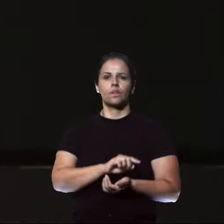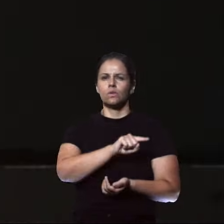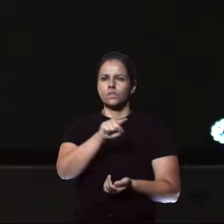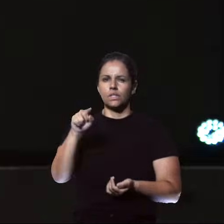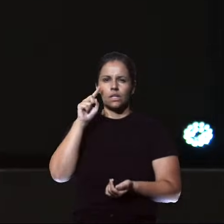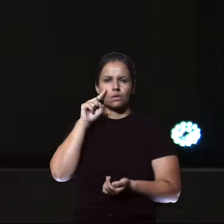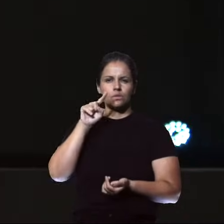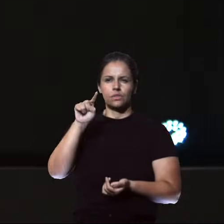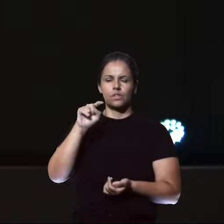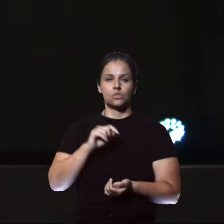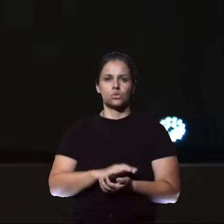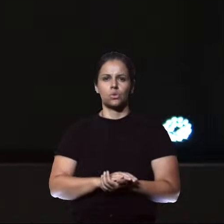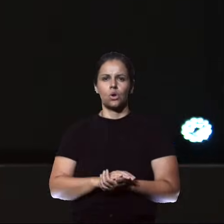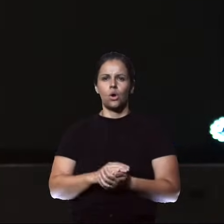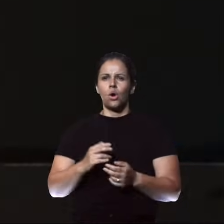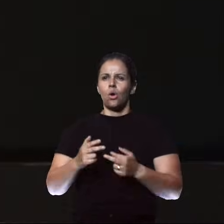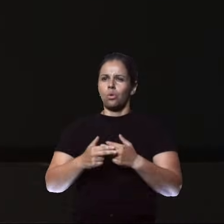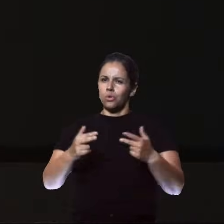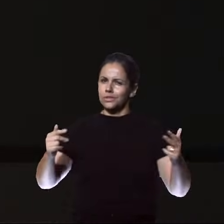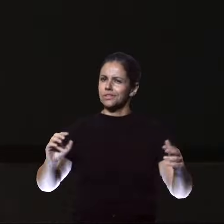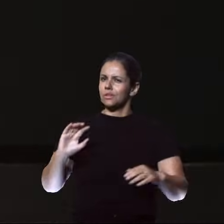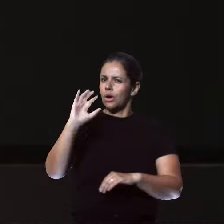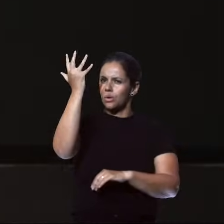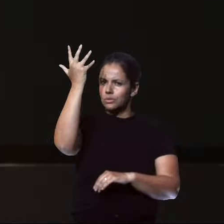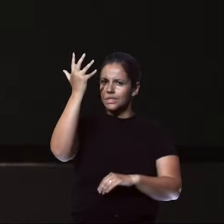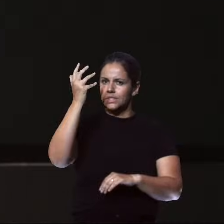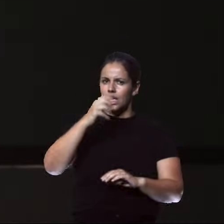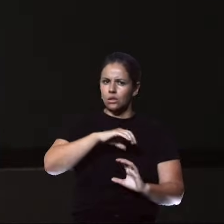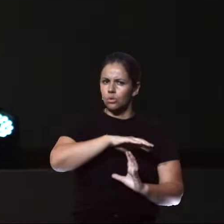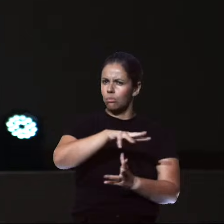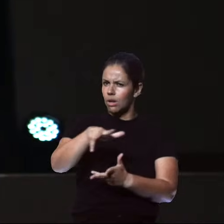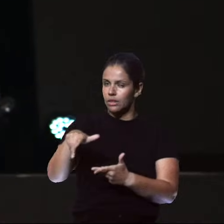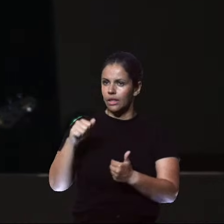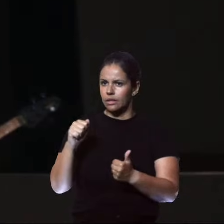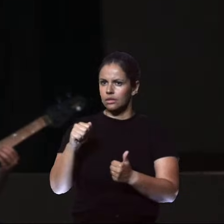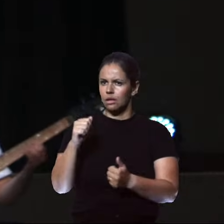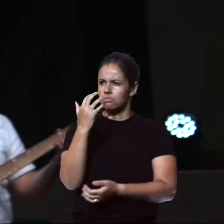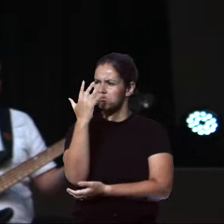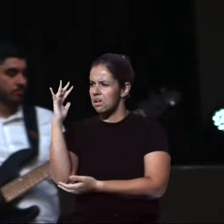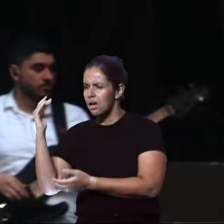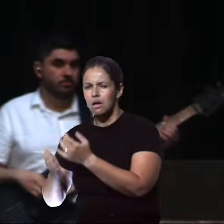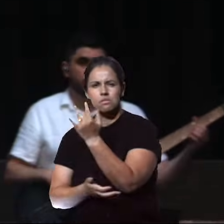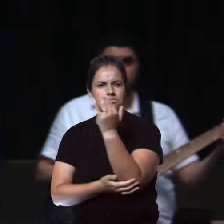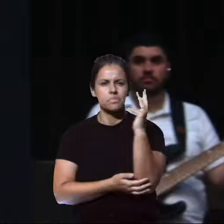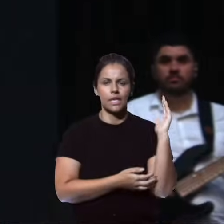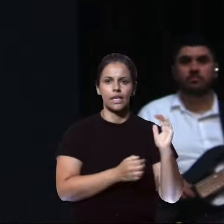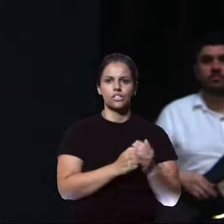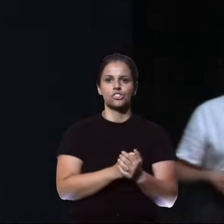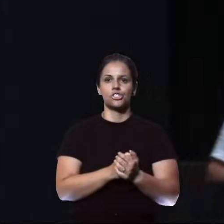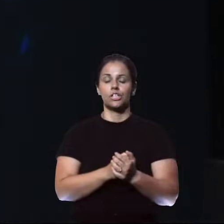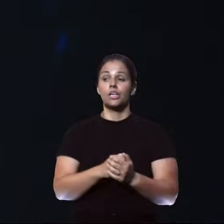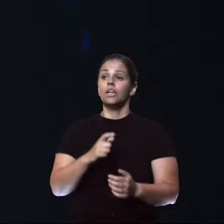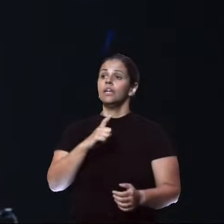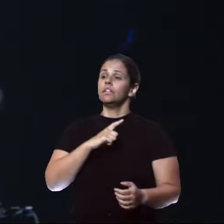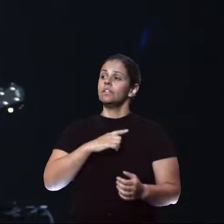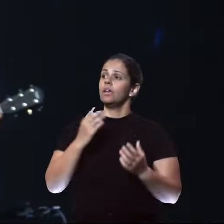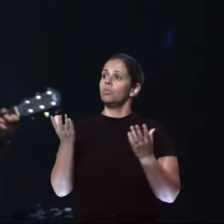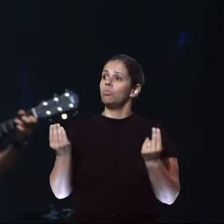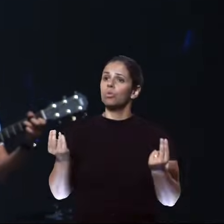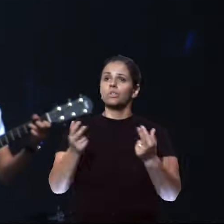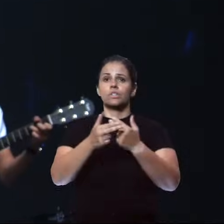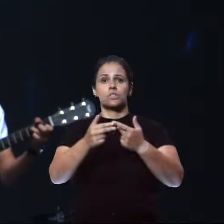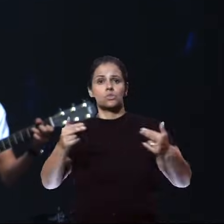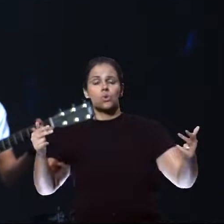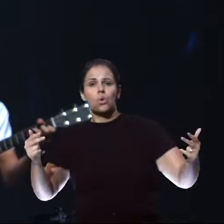notícias, mas a nossa geração está de parabéns, ambientalmente falando. Nós temos aí notícias de que a gente está